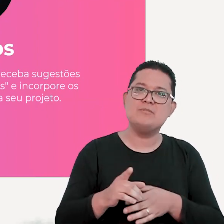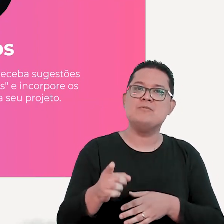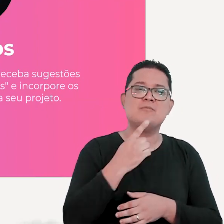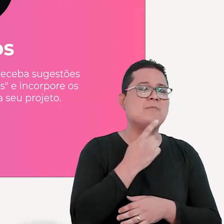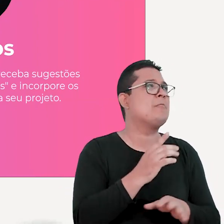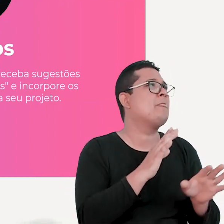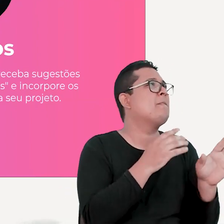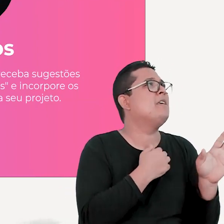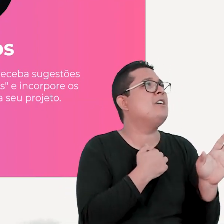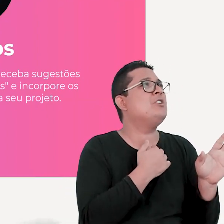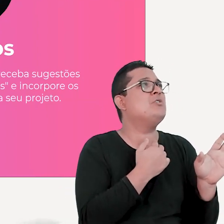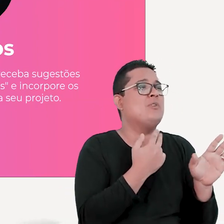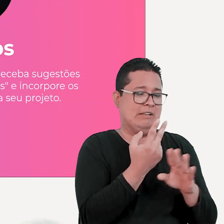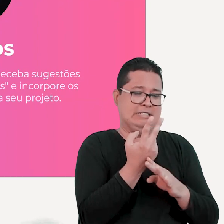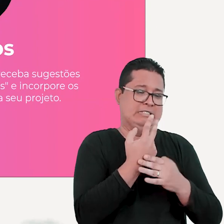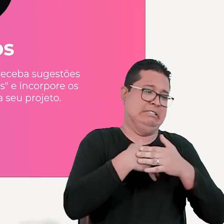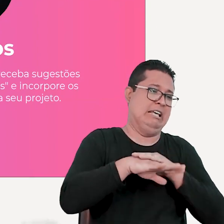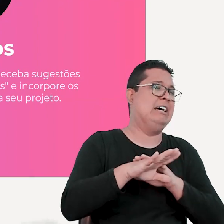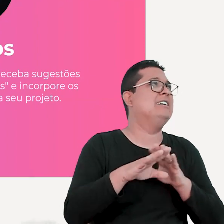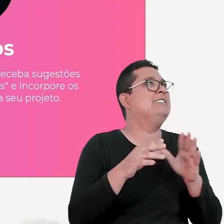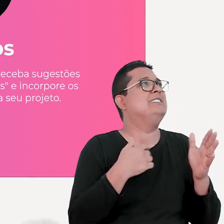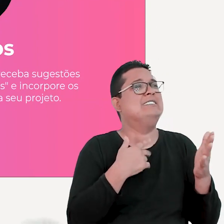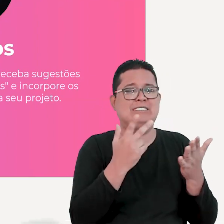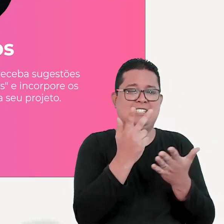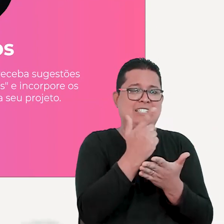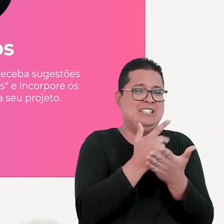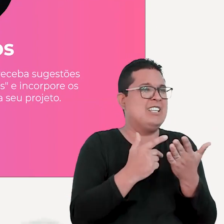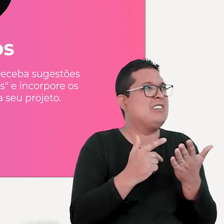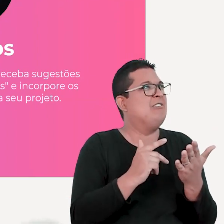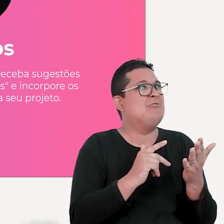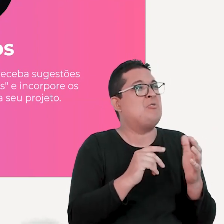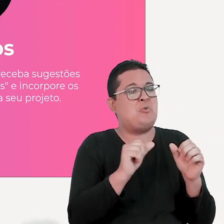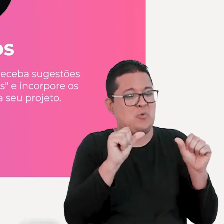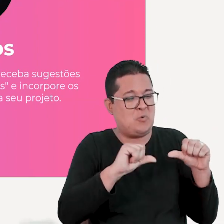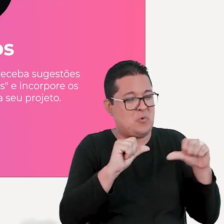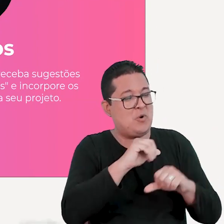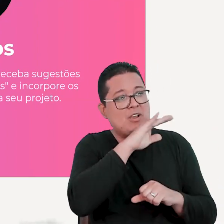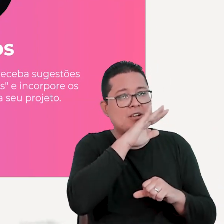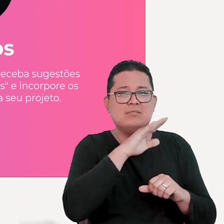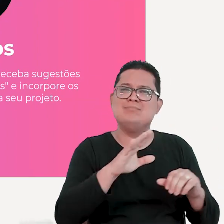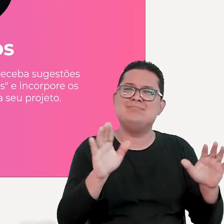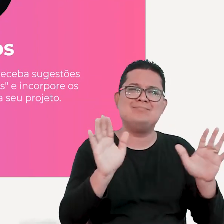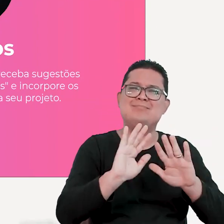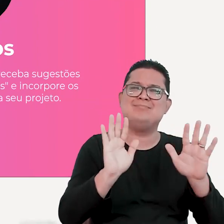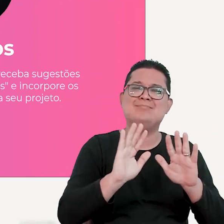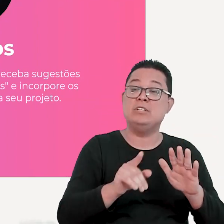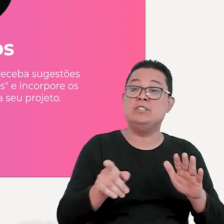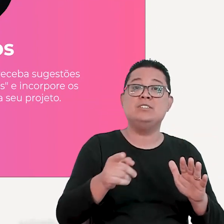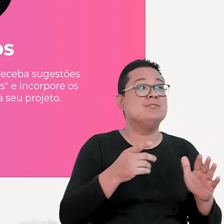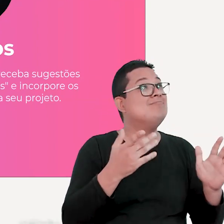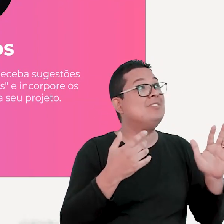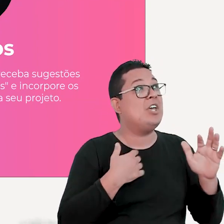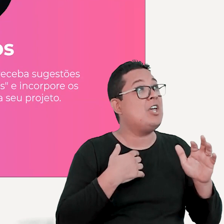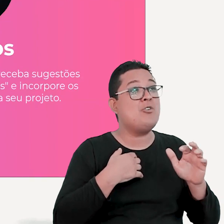sei. Não tem problema, nem que você vá desenhar no papel. Isso é para você liberar